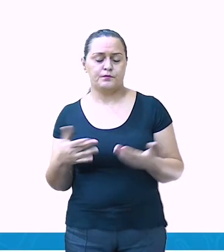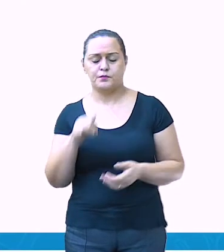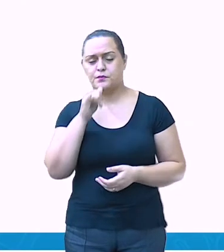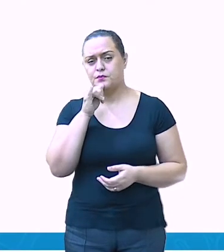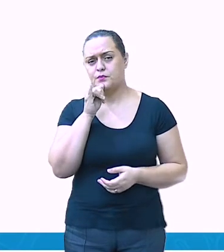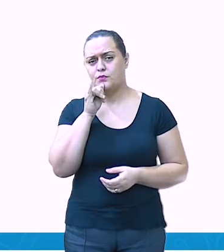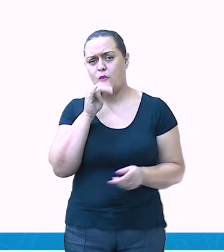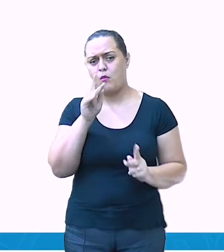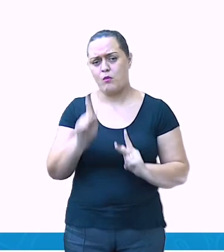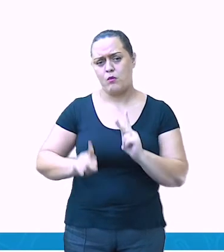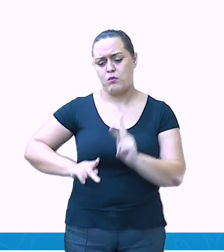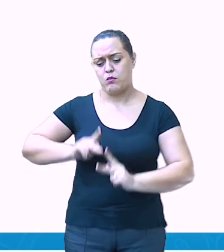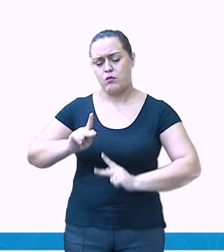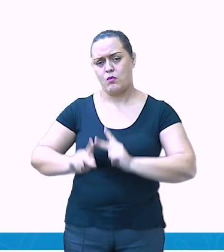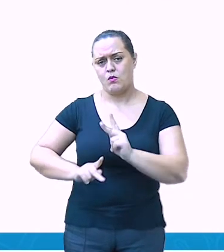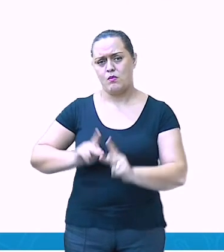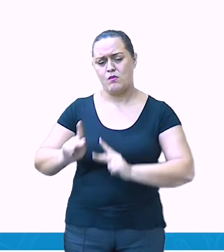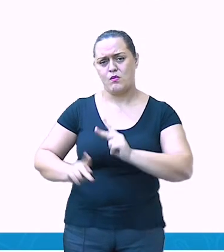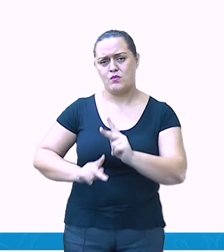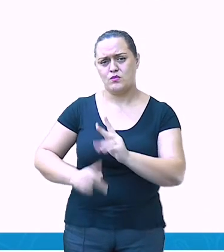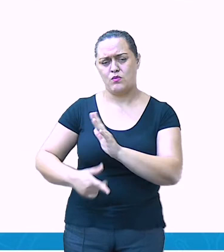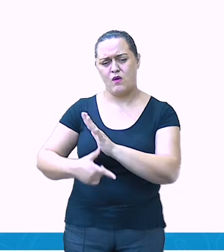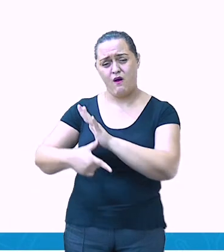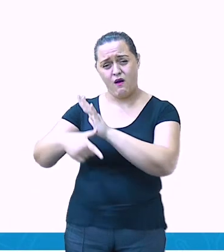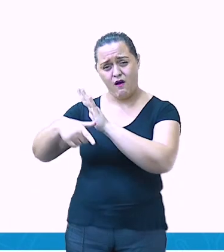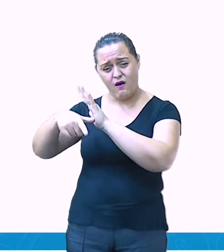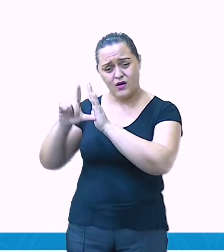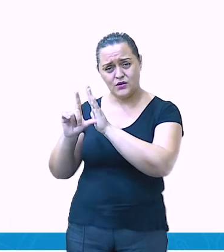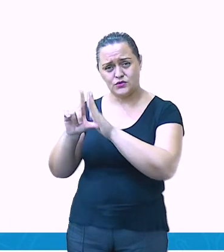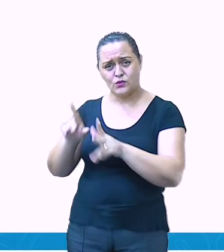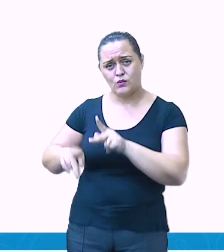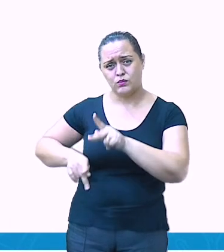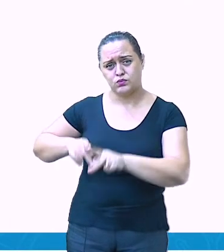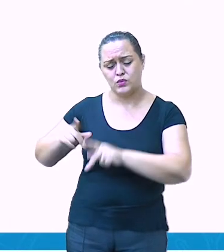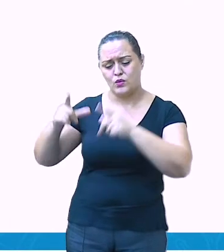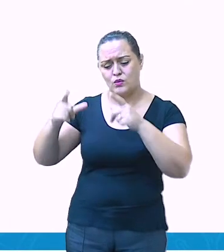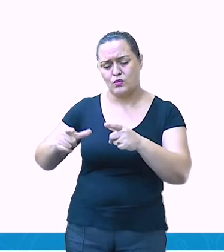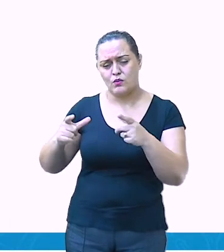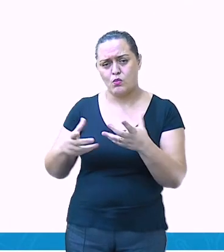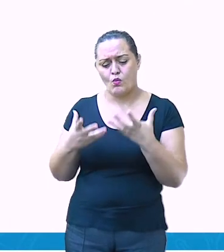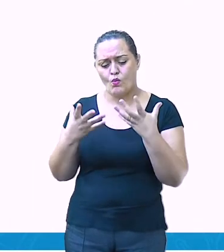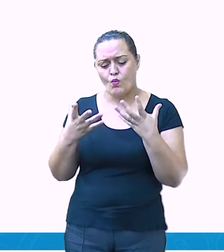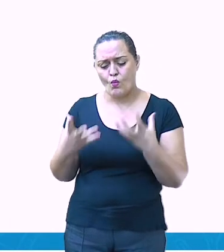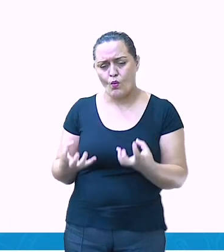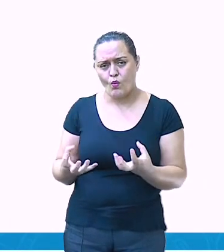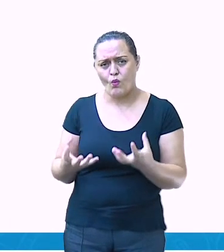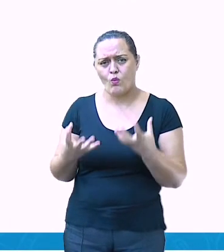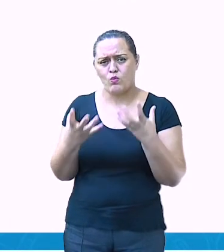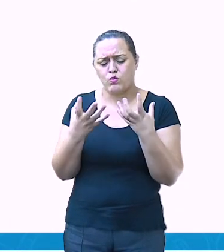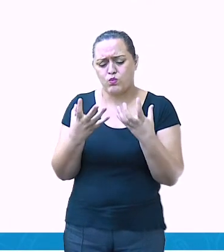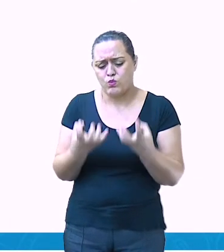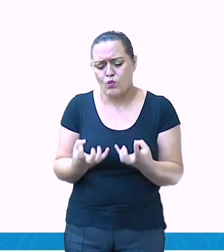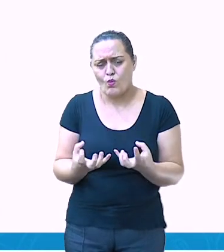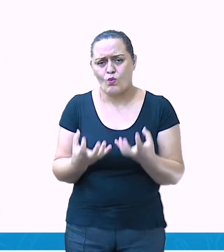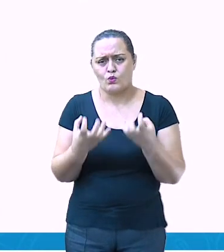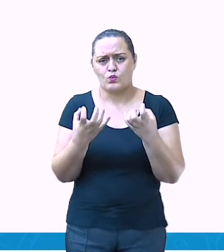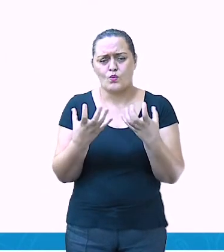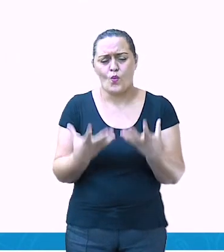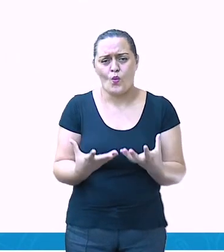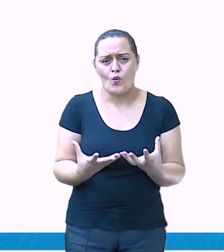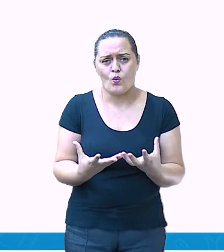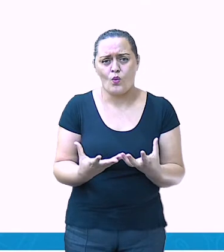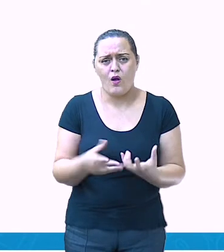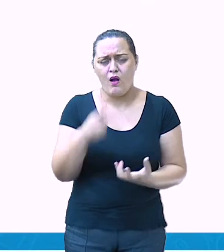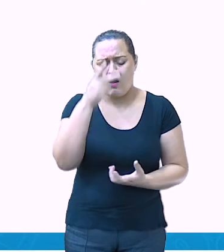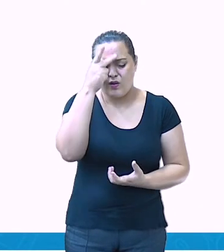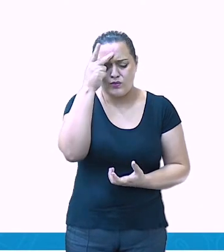espaço seco, muitas vezes elas acabavam migrando para outros